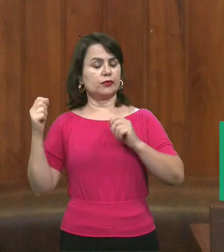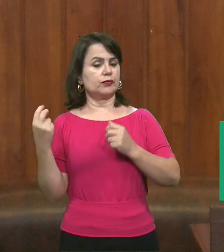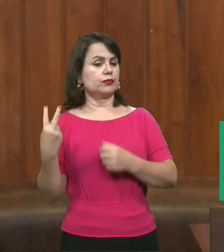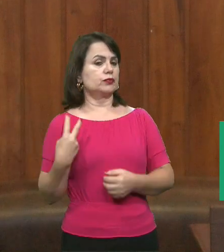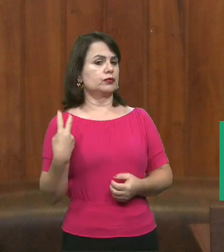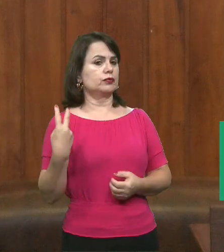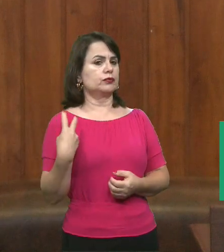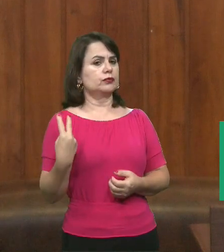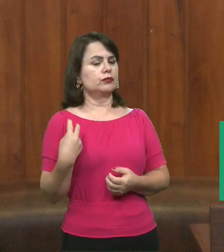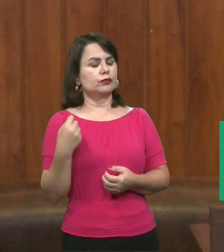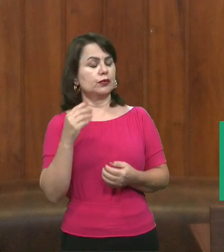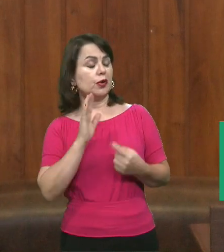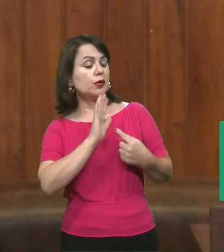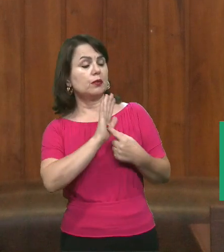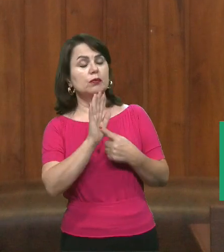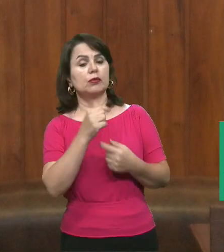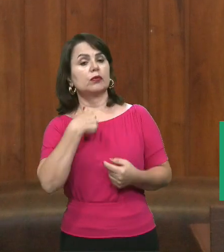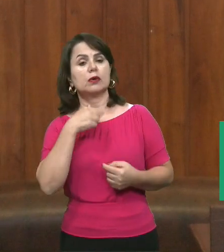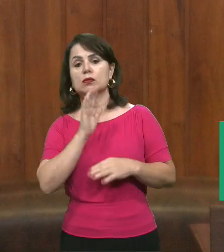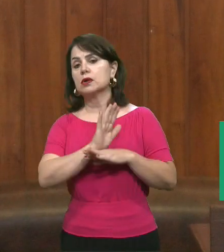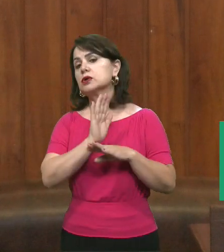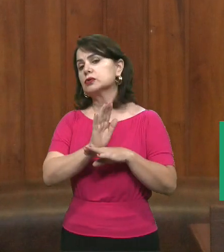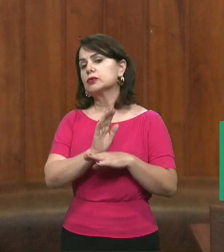Falso. Mentiroso.